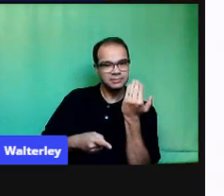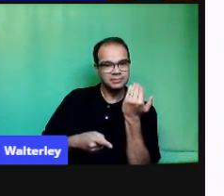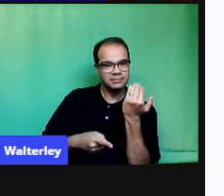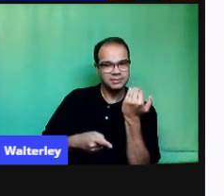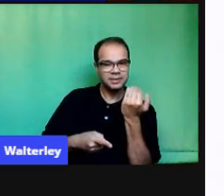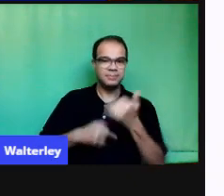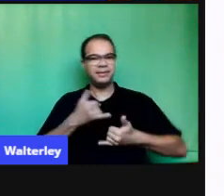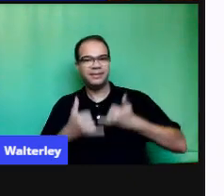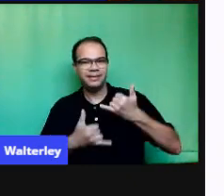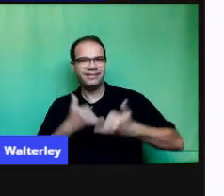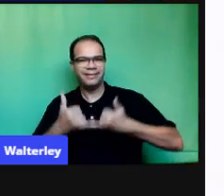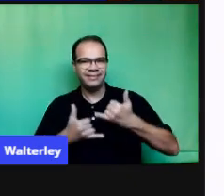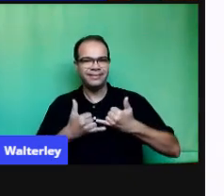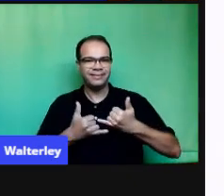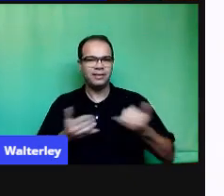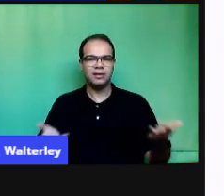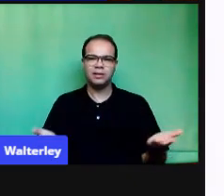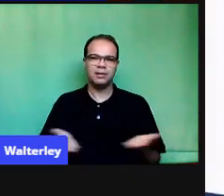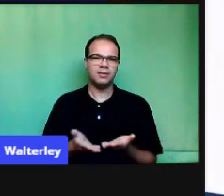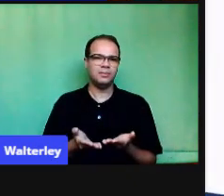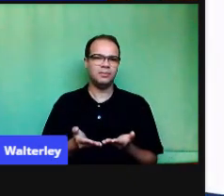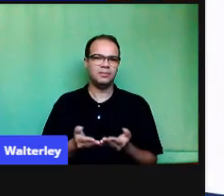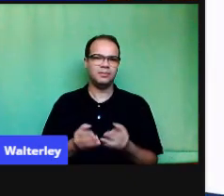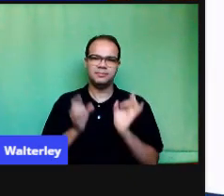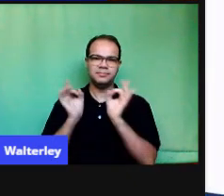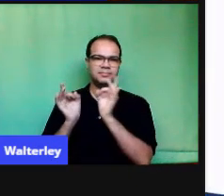veio a falecer. Próximo, por favor.